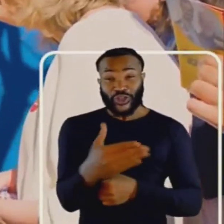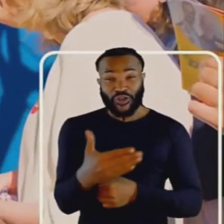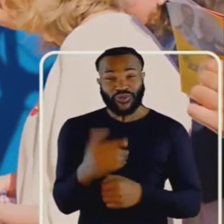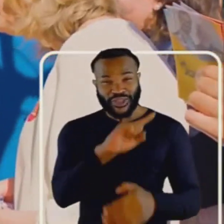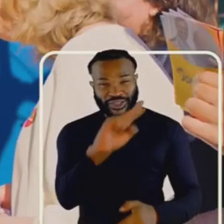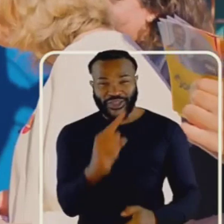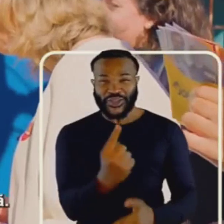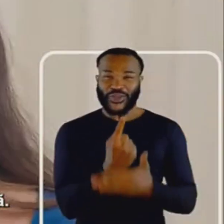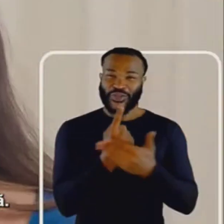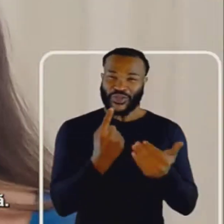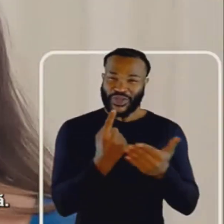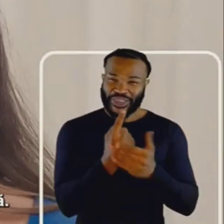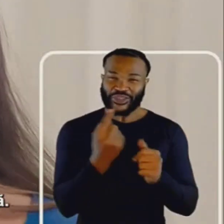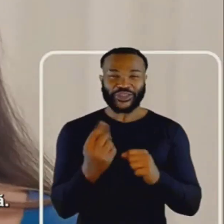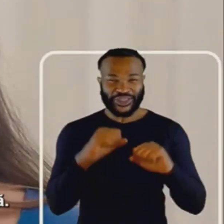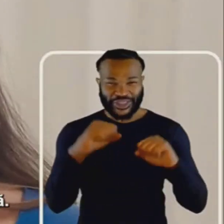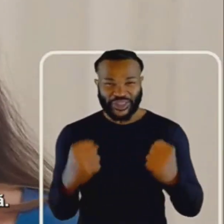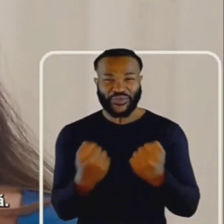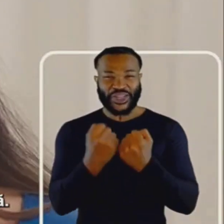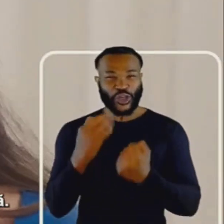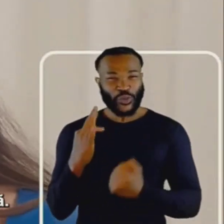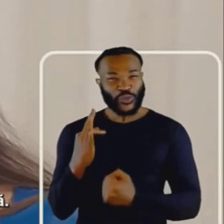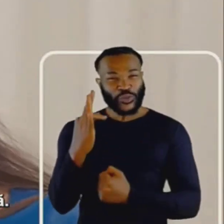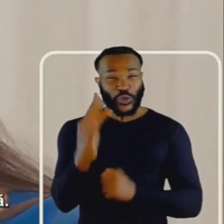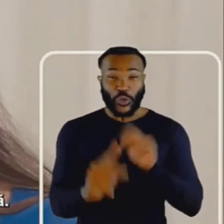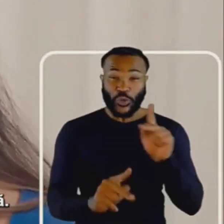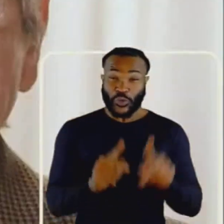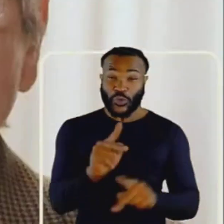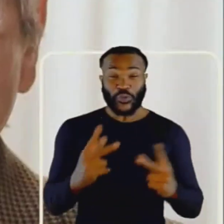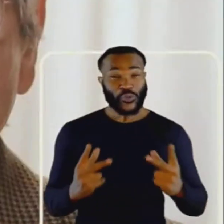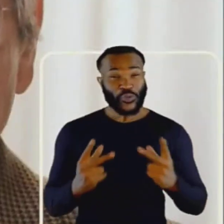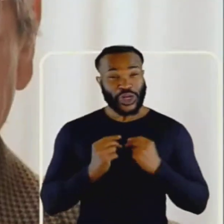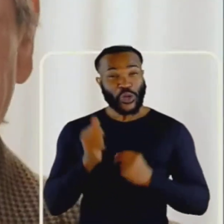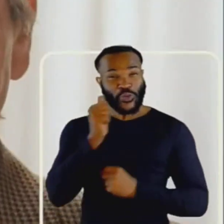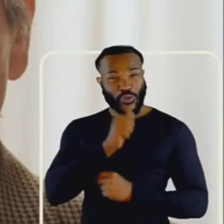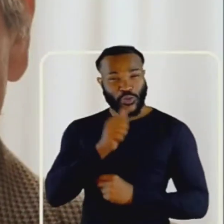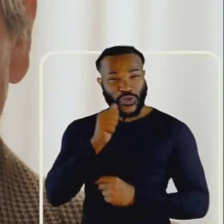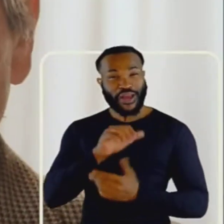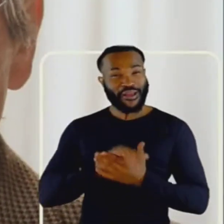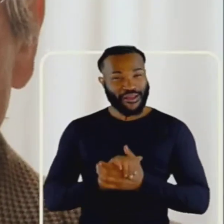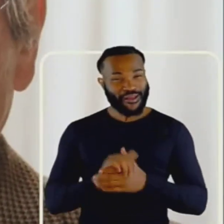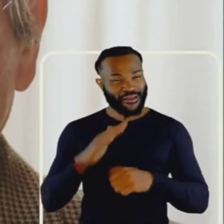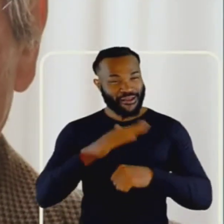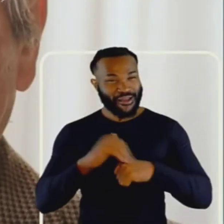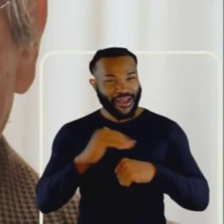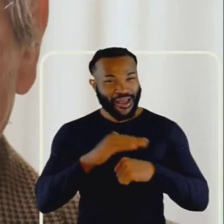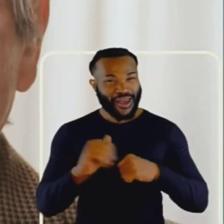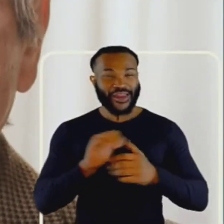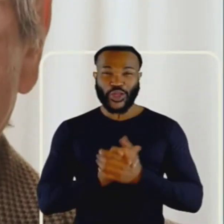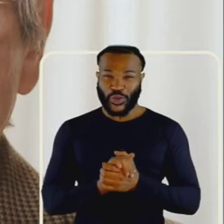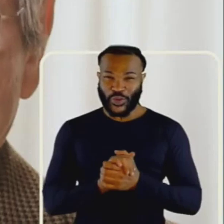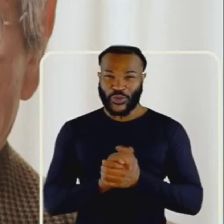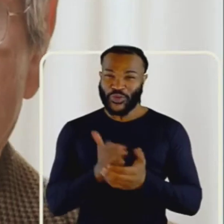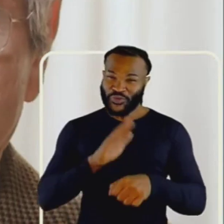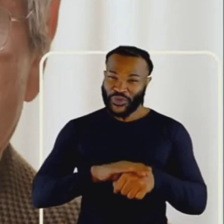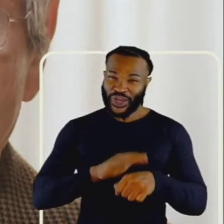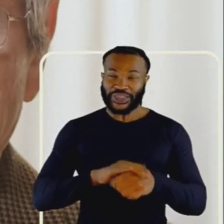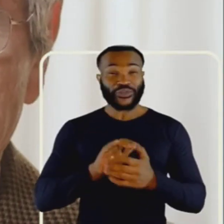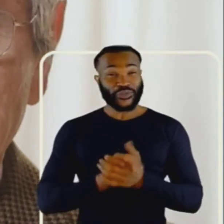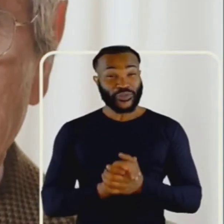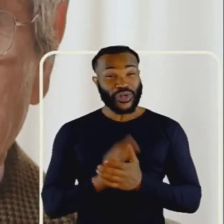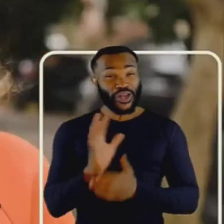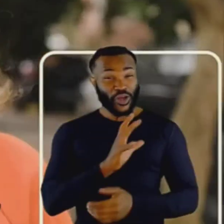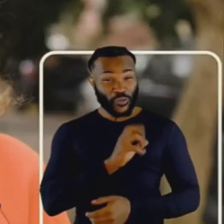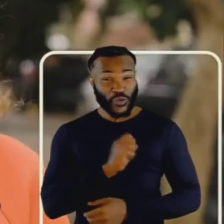cidade moderna, acolhedora e protegida amanhã. E o povo merece uma mudança, um carinho feita por uma